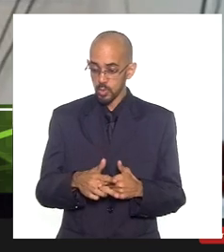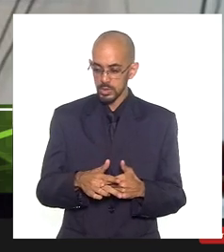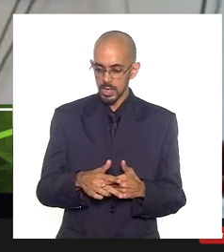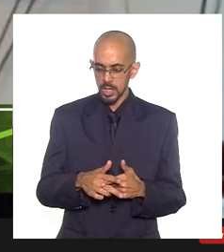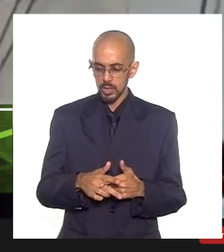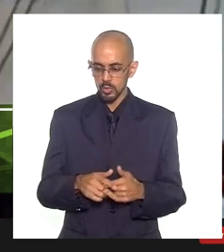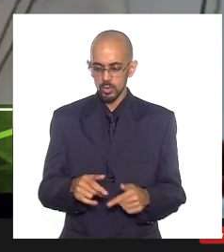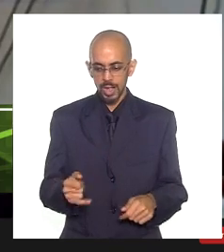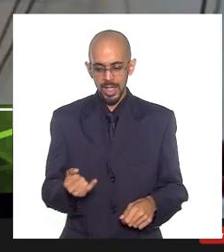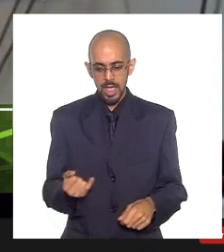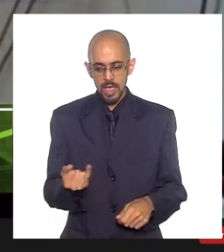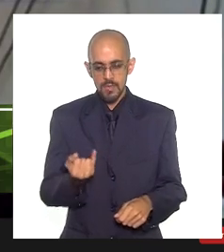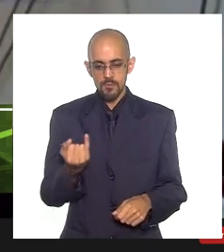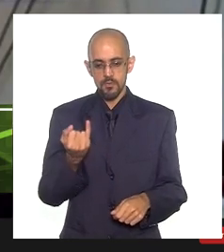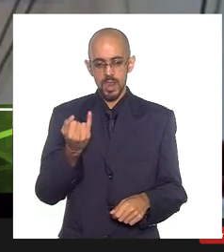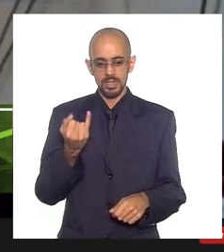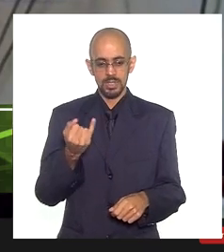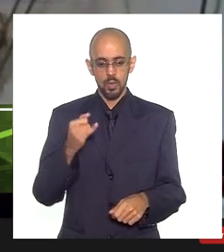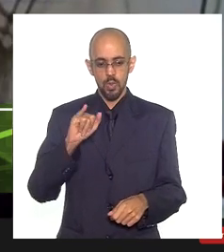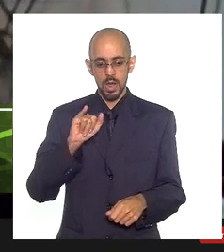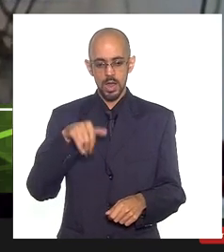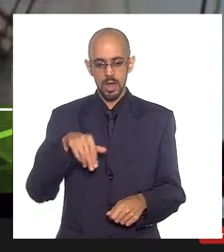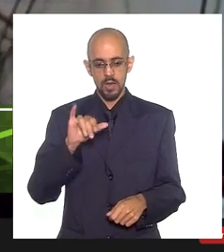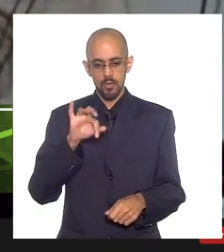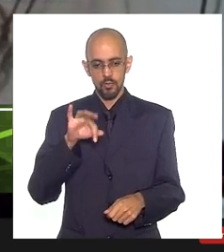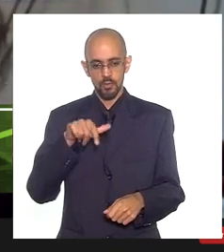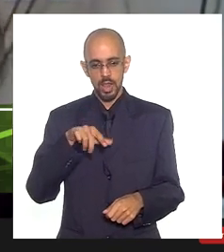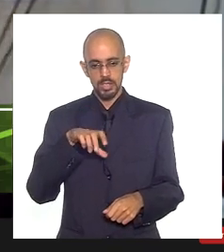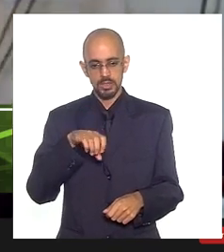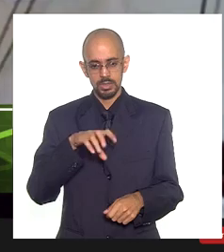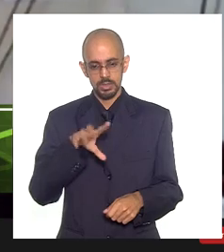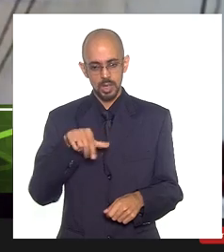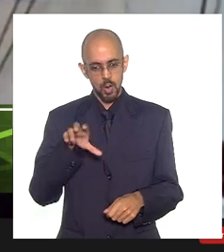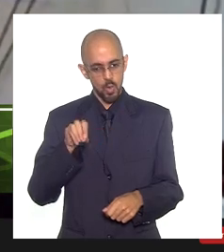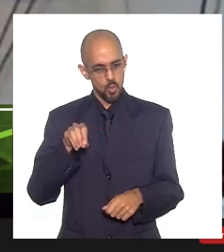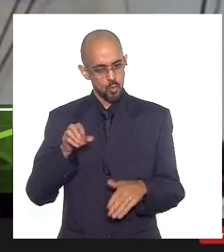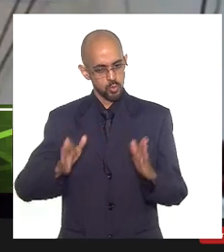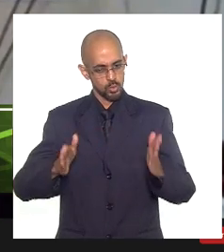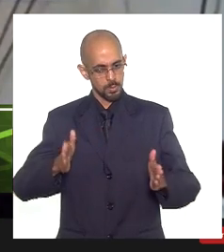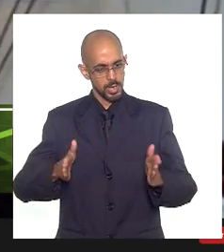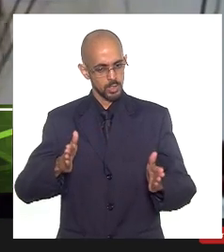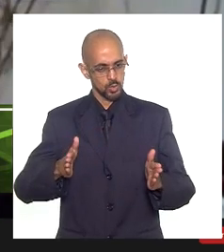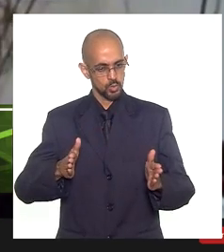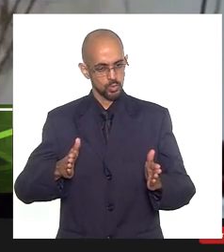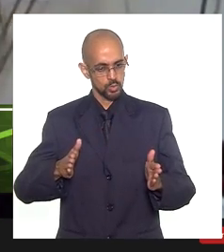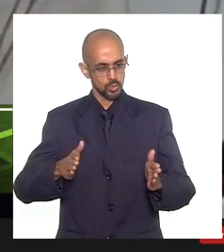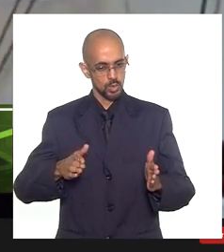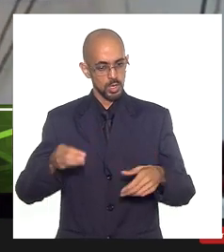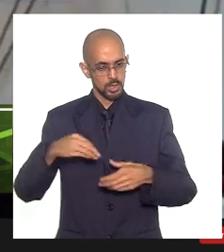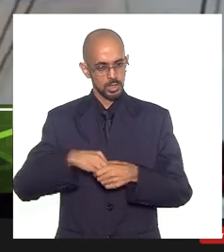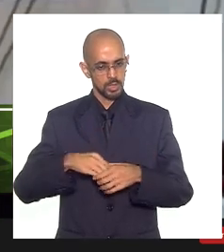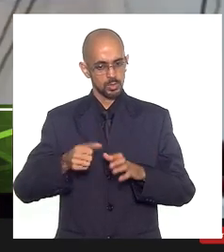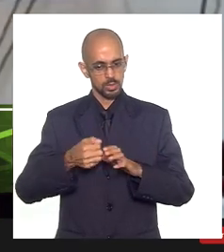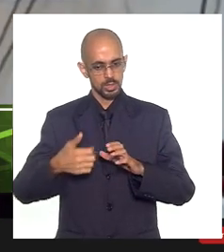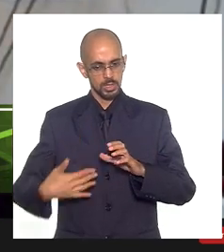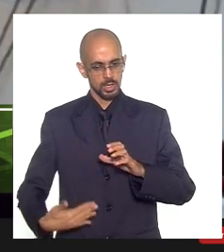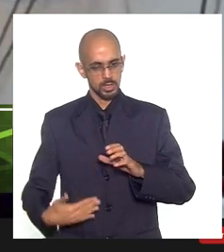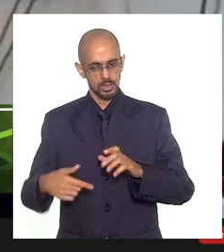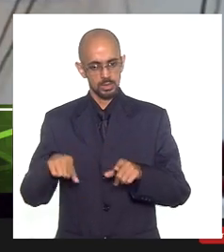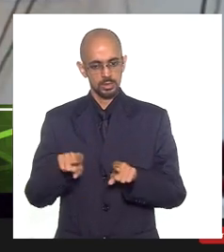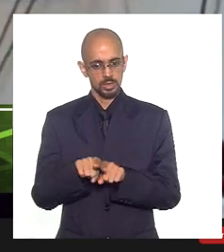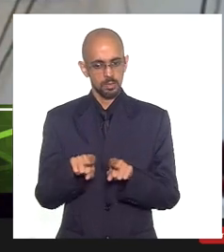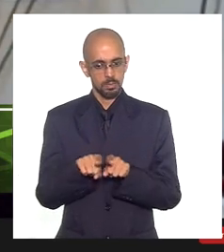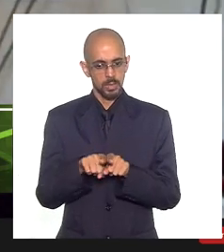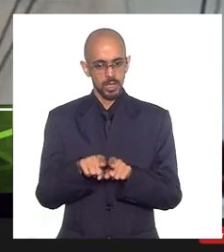necessário minimamente uma recomposição inflacionária e dentro desse aspecto de valorização do servidor também vem